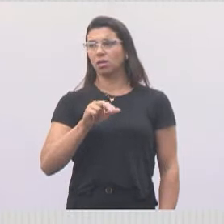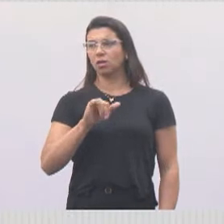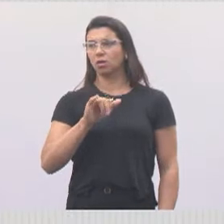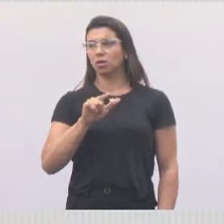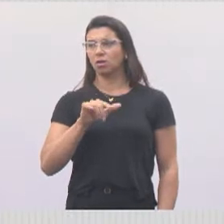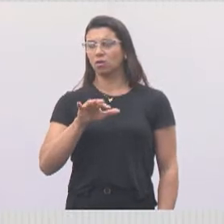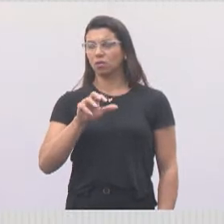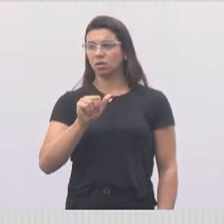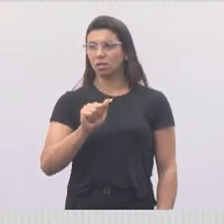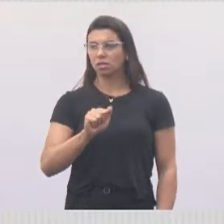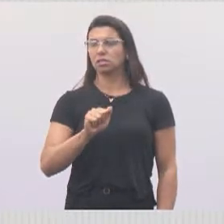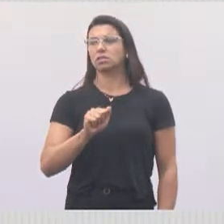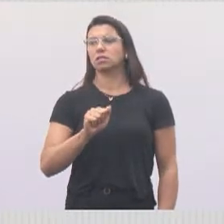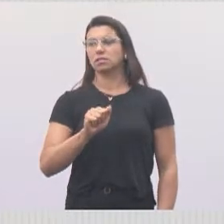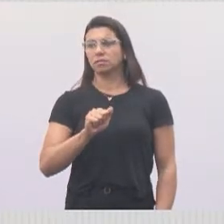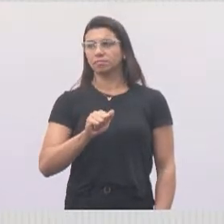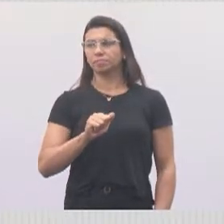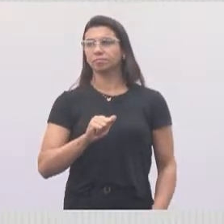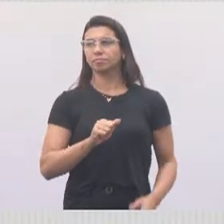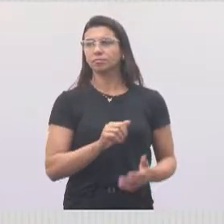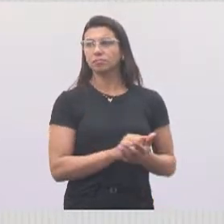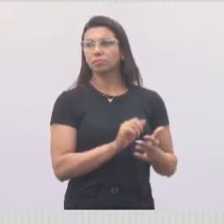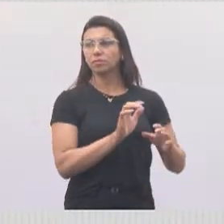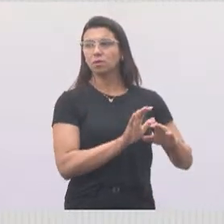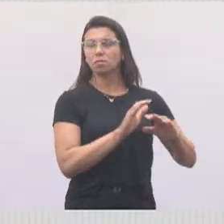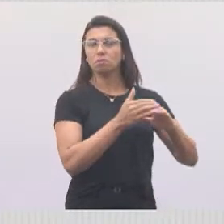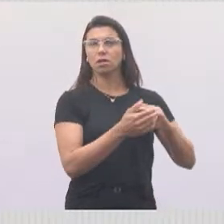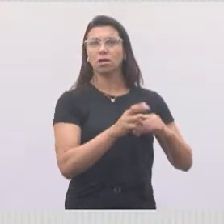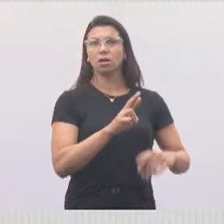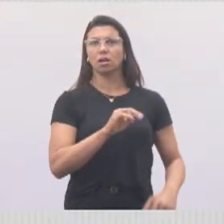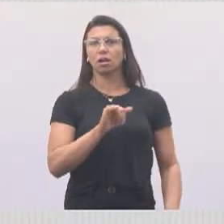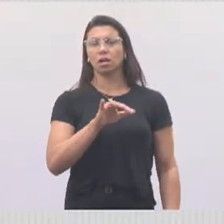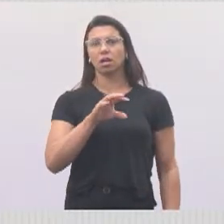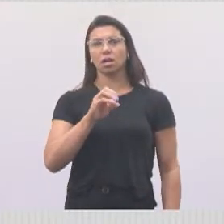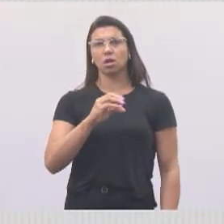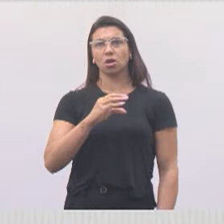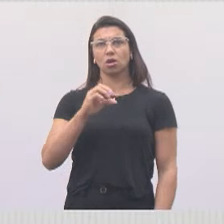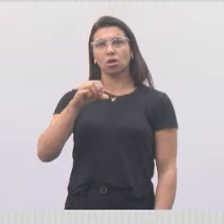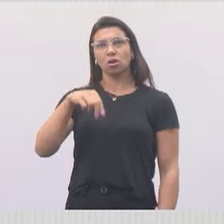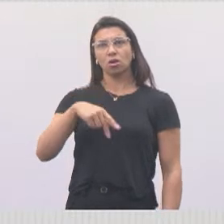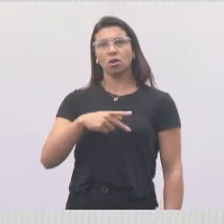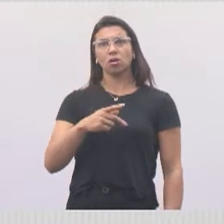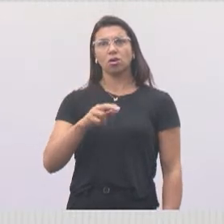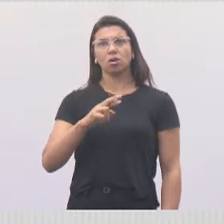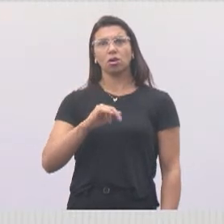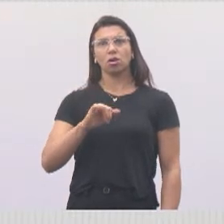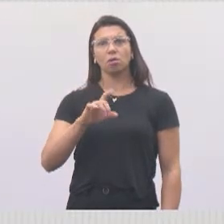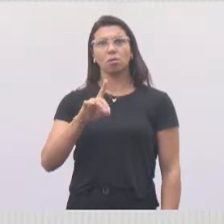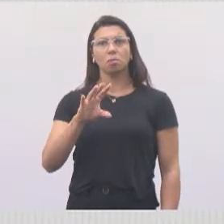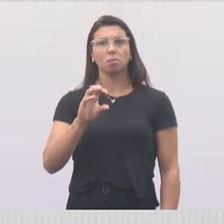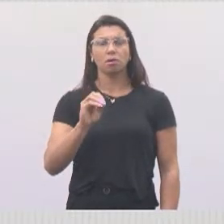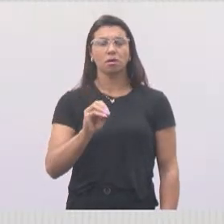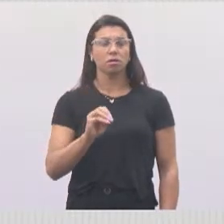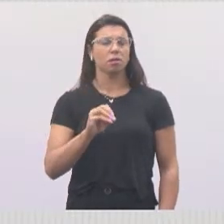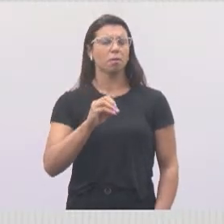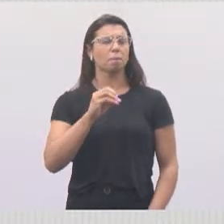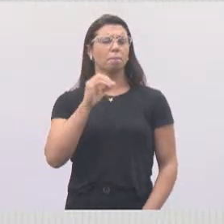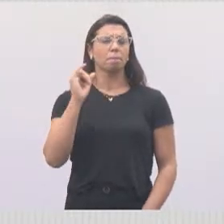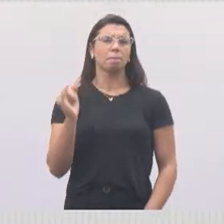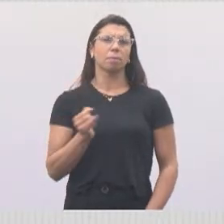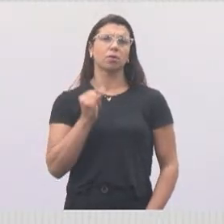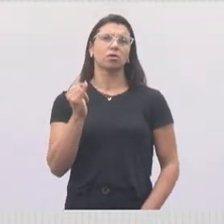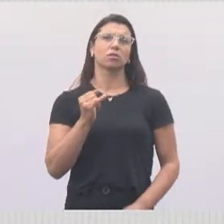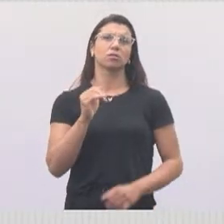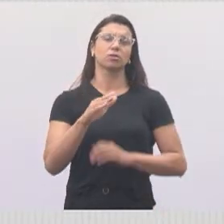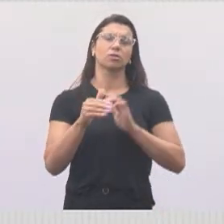do Imperador. É muito importante a população estar presente, dar a sua opinião.